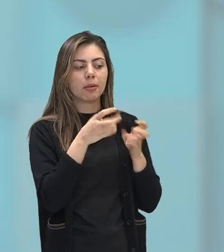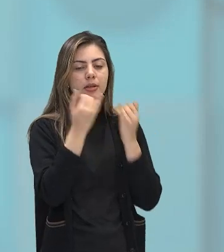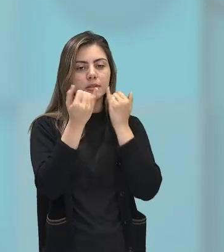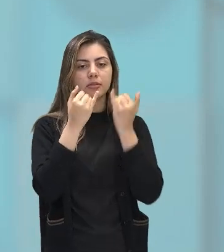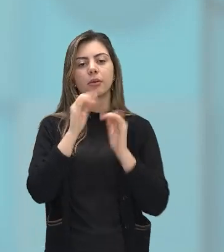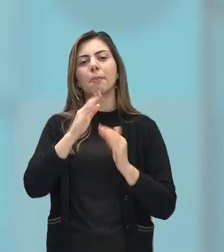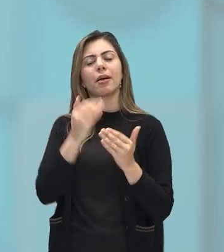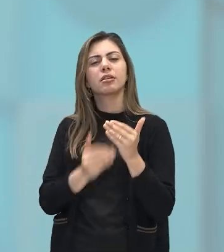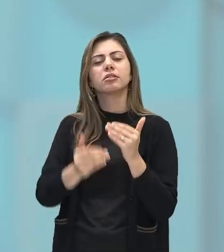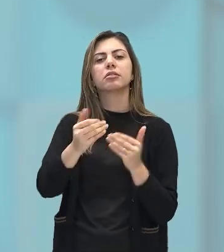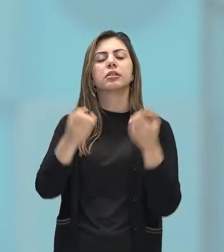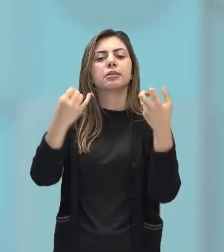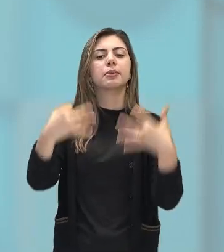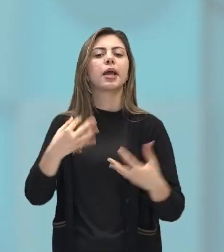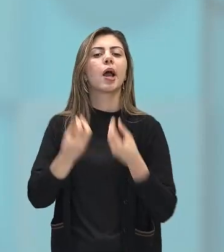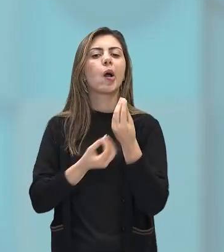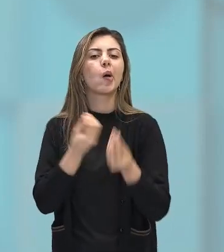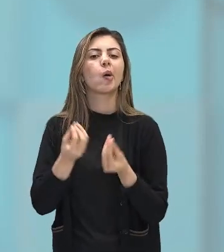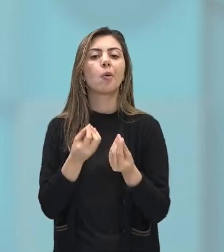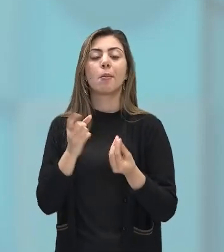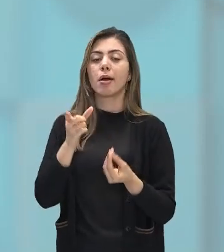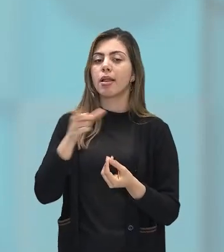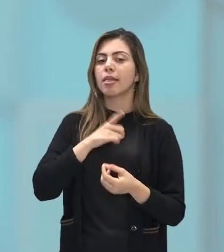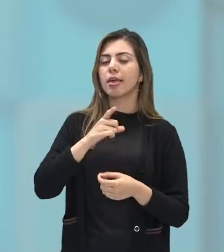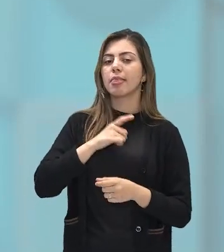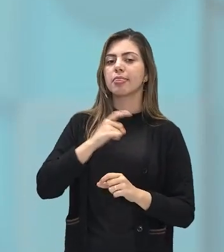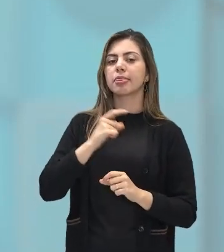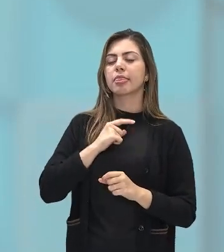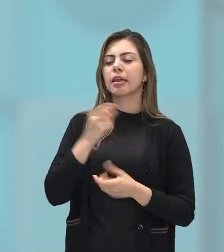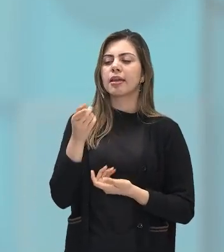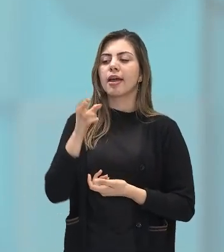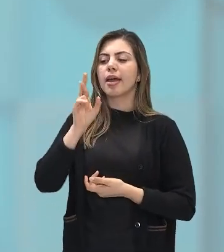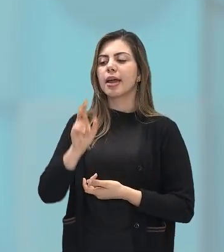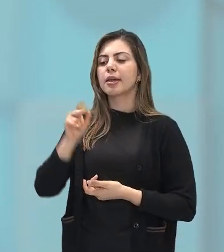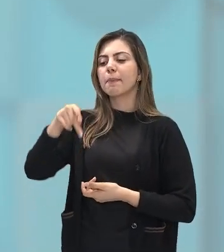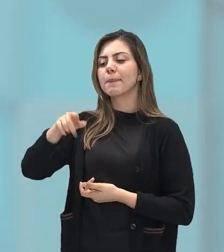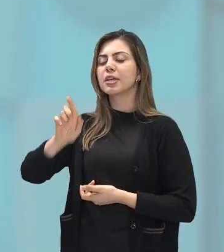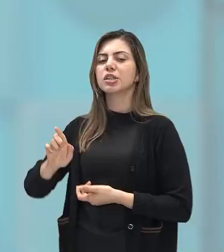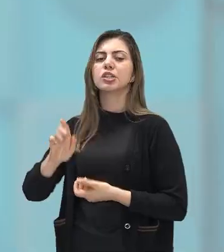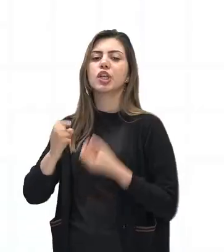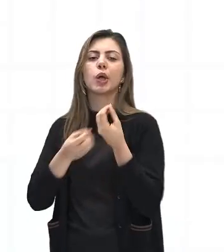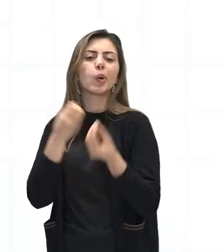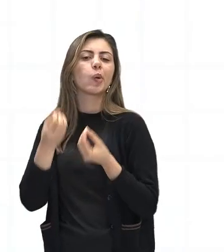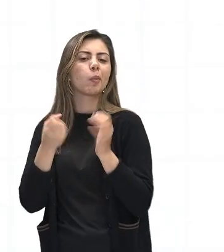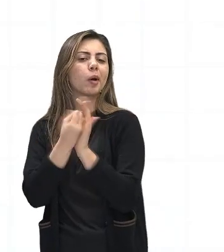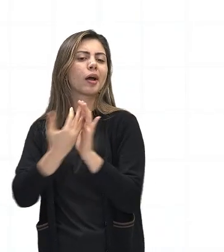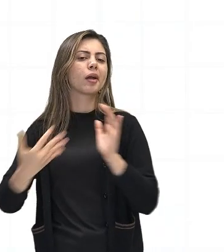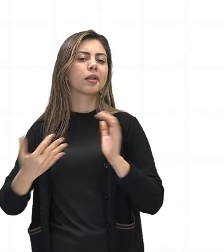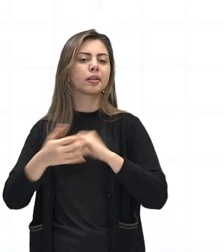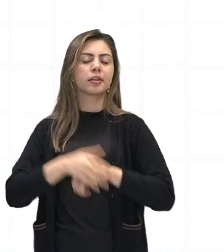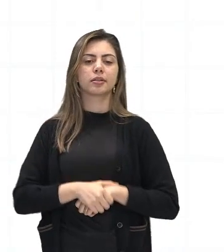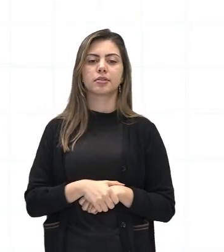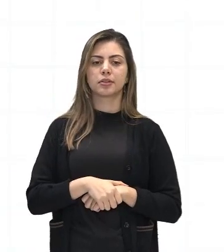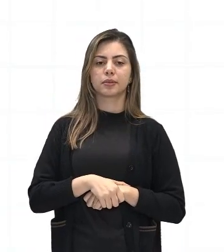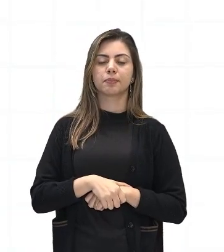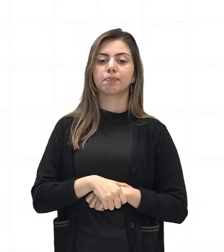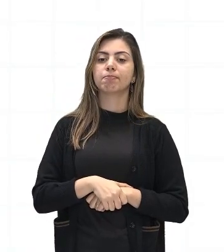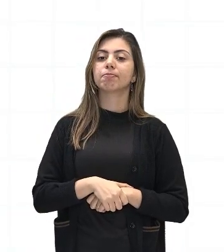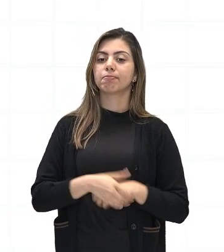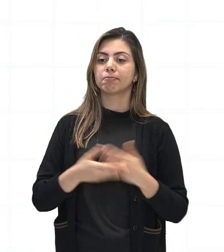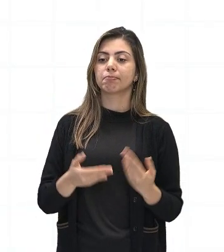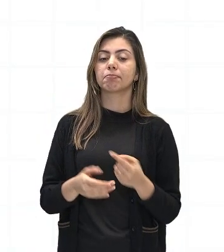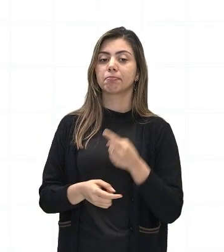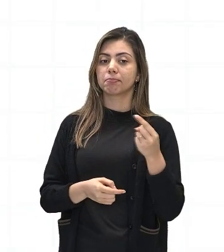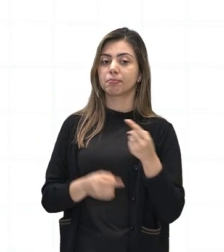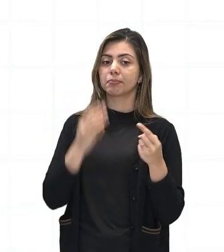esses princípios fundamentais da RPG atuam. Quais são esses princípios? Vamos lá. O primeiro